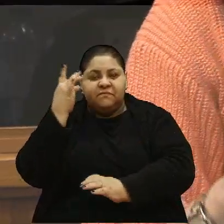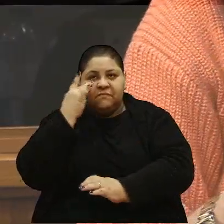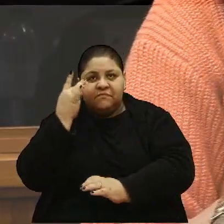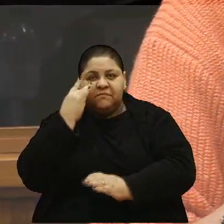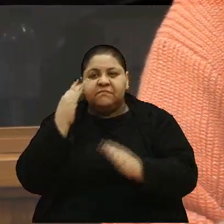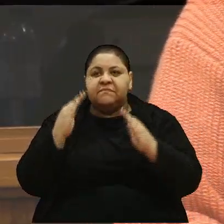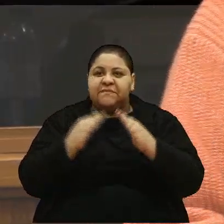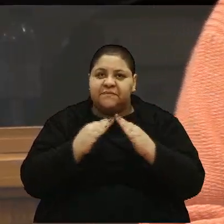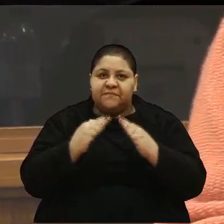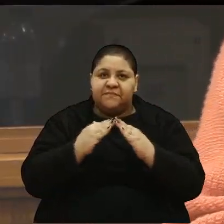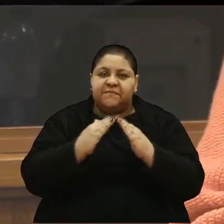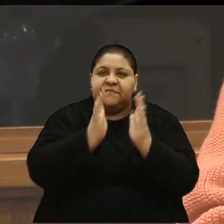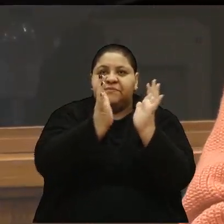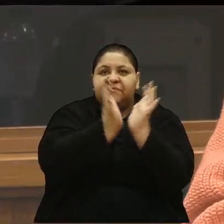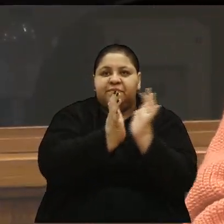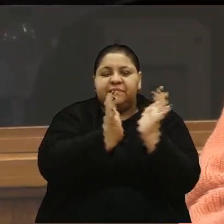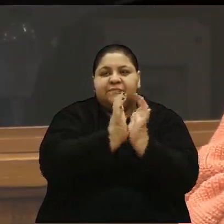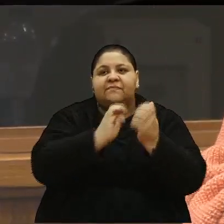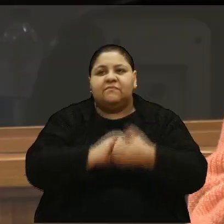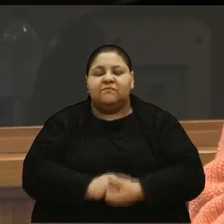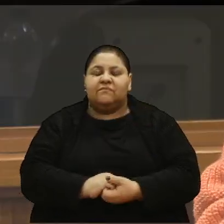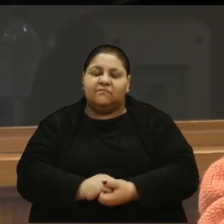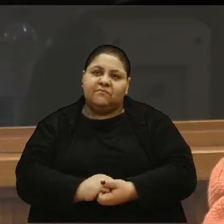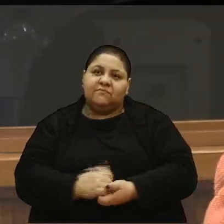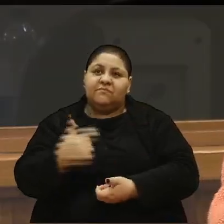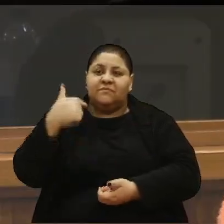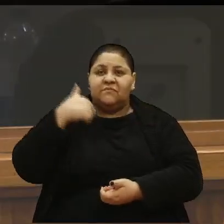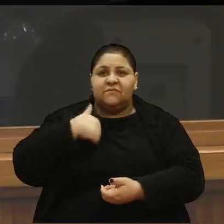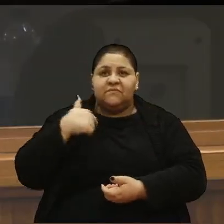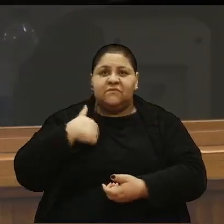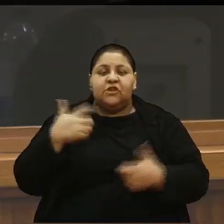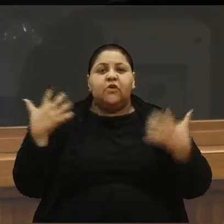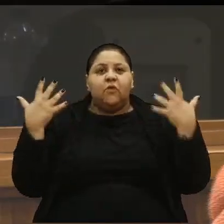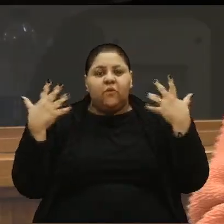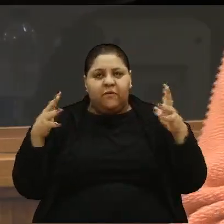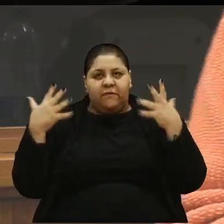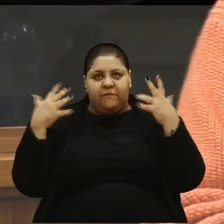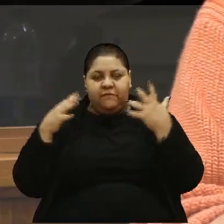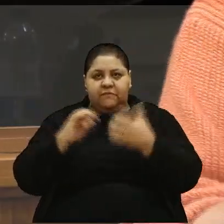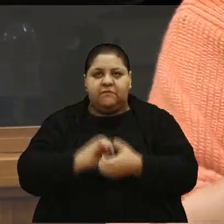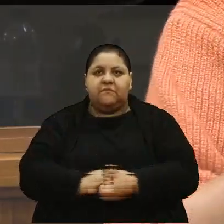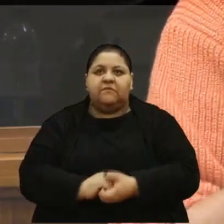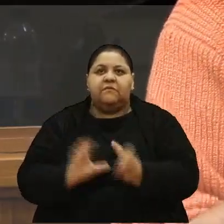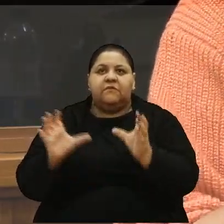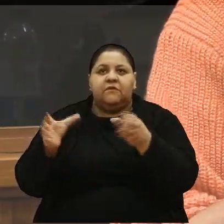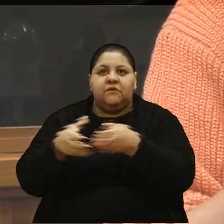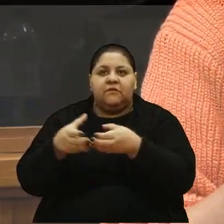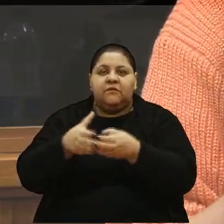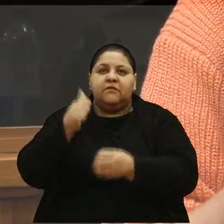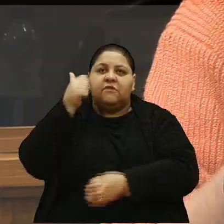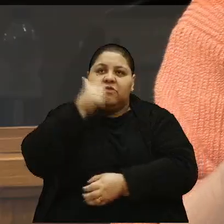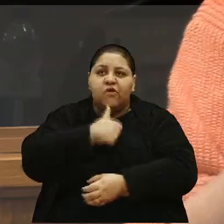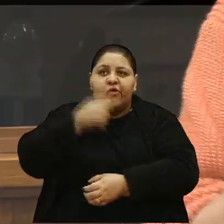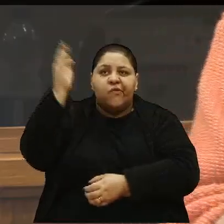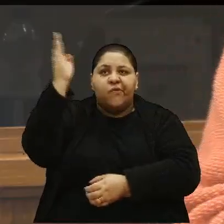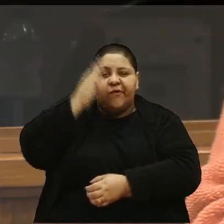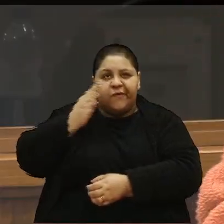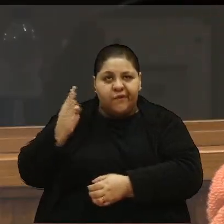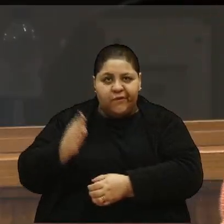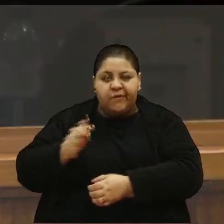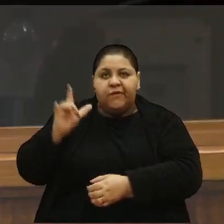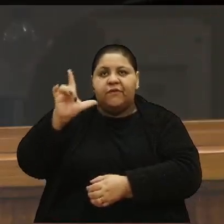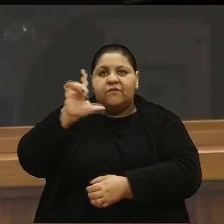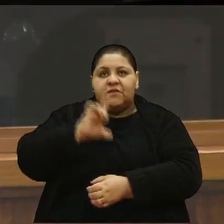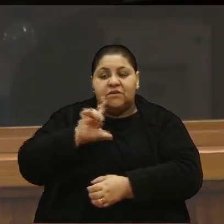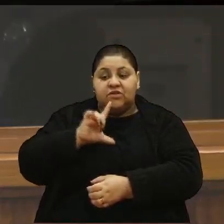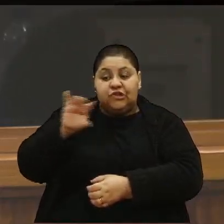em casa, os colegas. Eu quero fazer uma saudação ao Grupo Mulheres do Brasil. Ontem nós tivemos